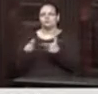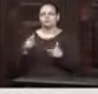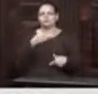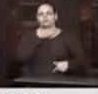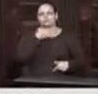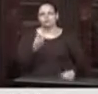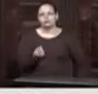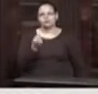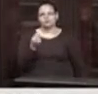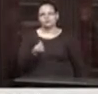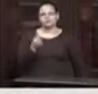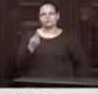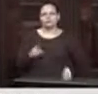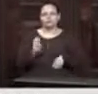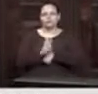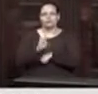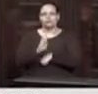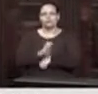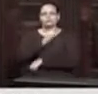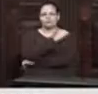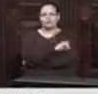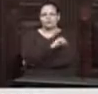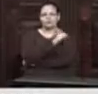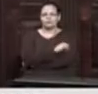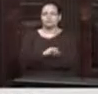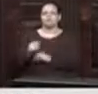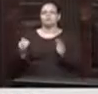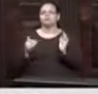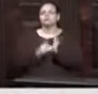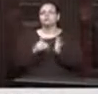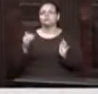crise financeira do Estado do Rio de Janeiro. E por